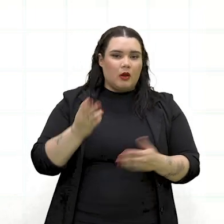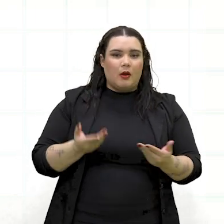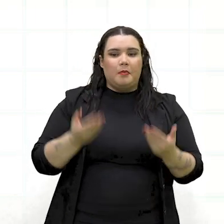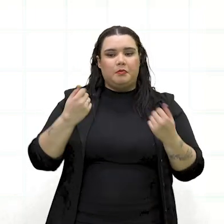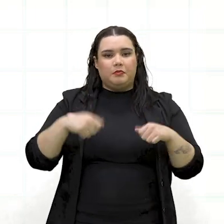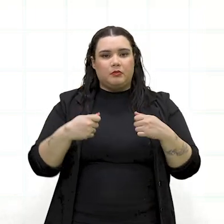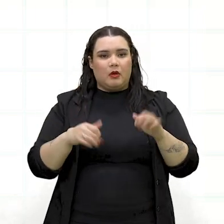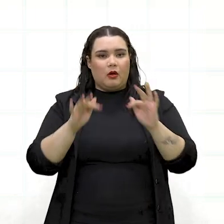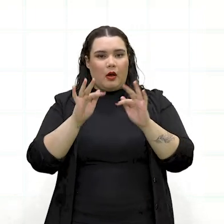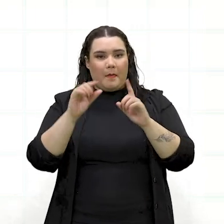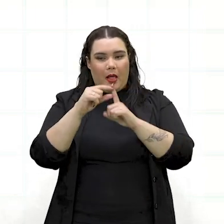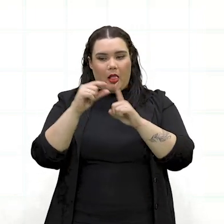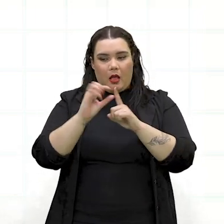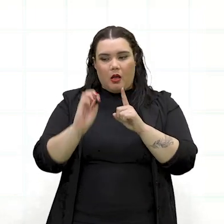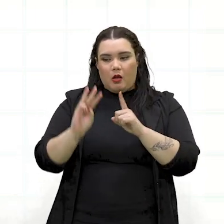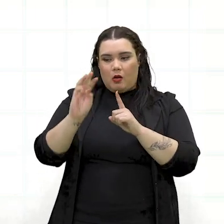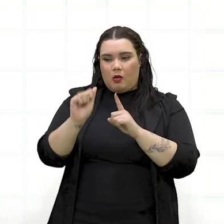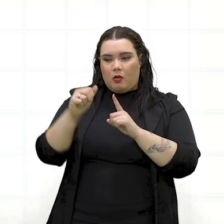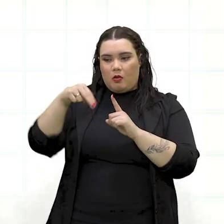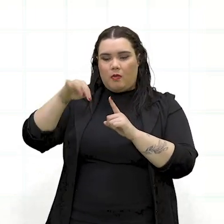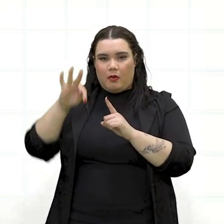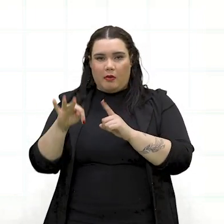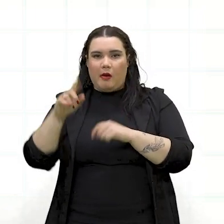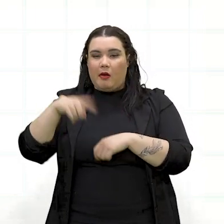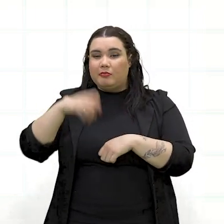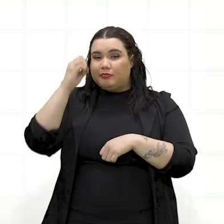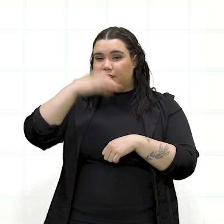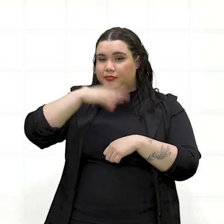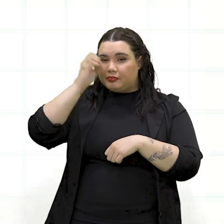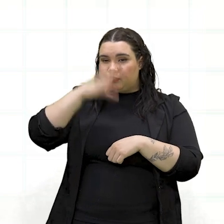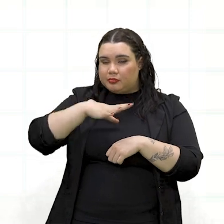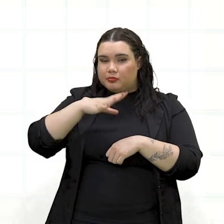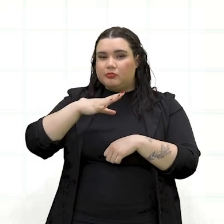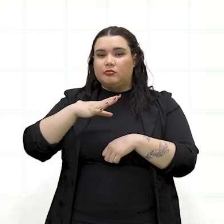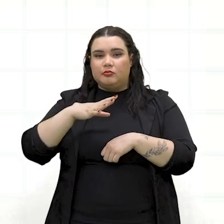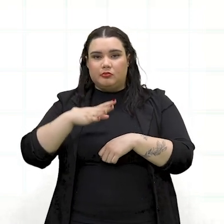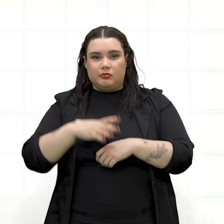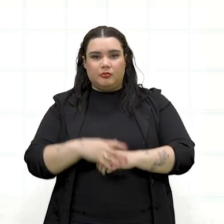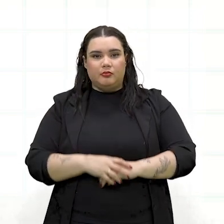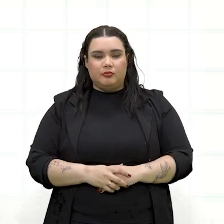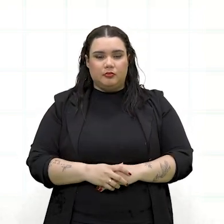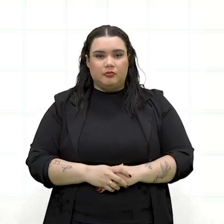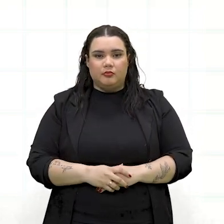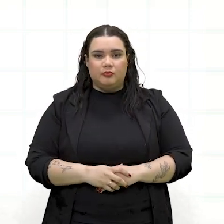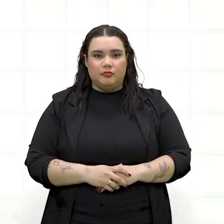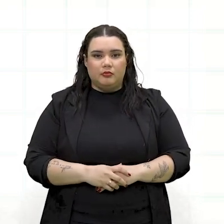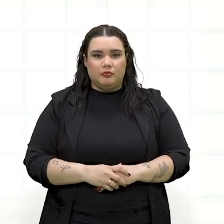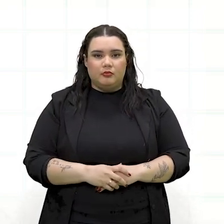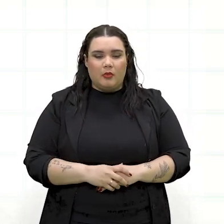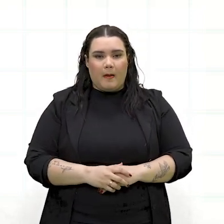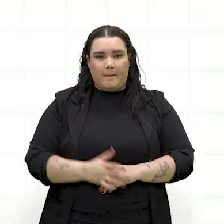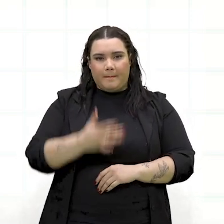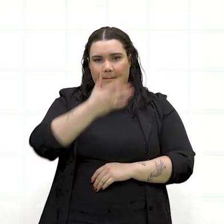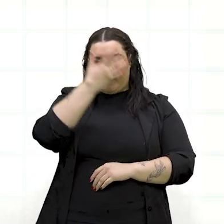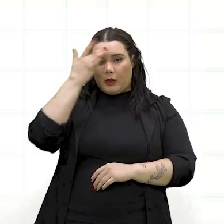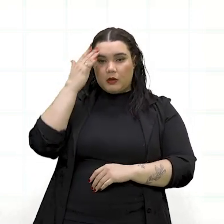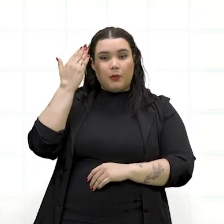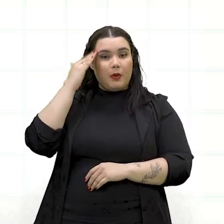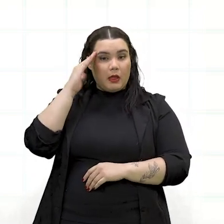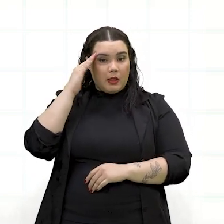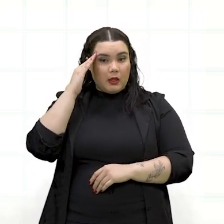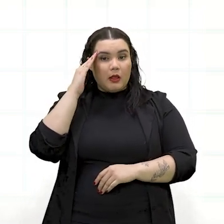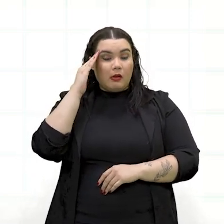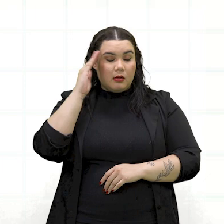esse want. Ele é extremamente grosseiro, tá bom? I want a pepperoni pizza. A pessoa vai entender o que você